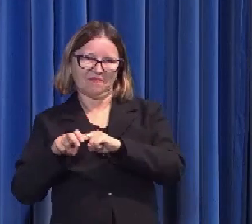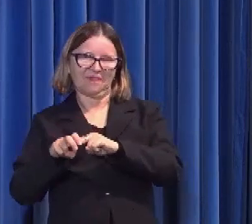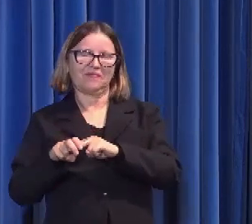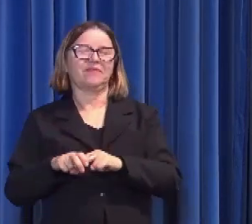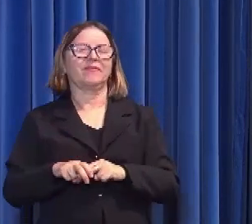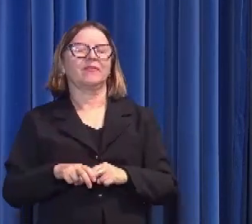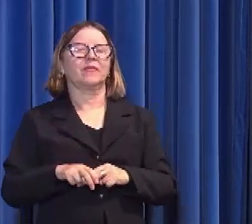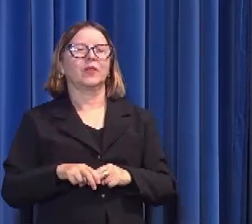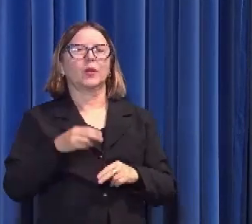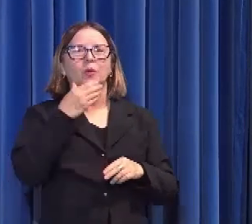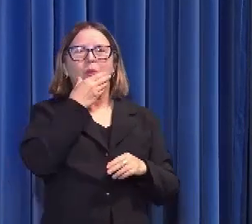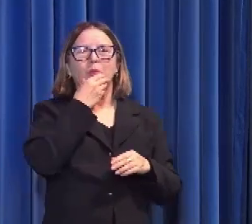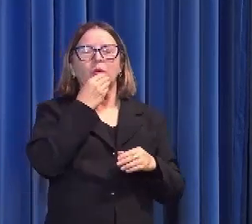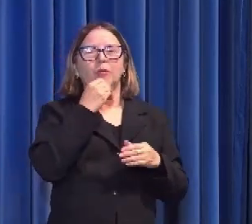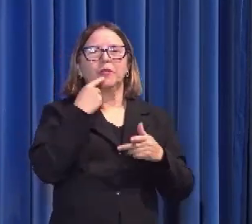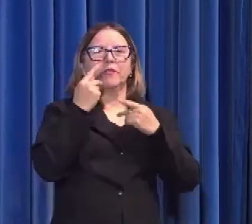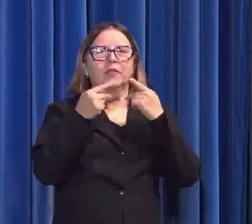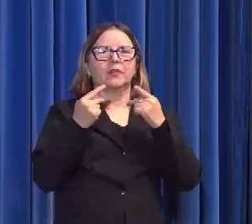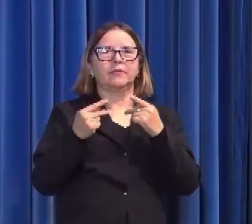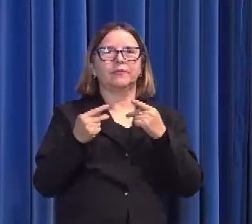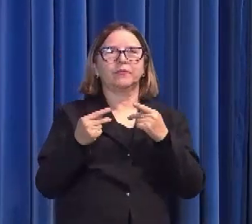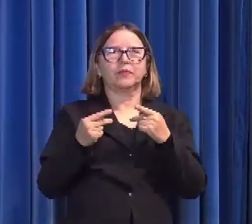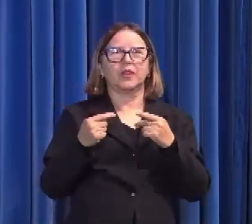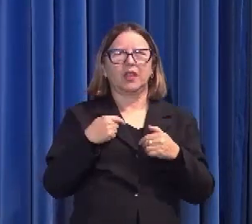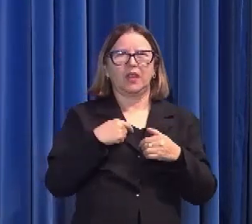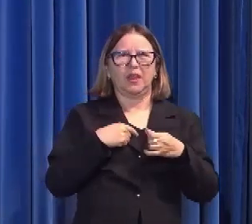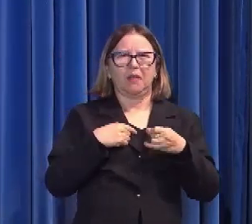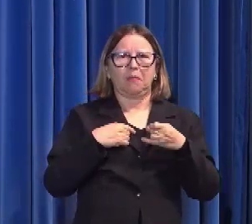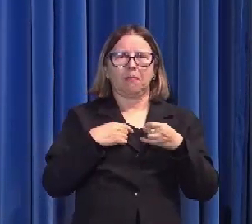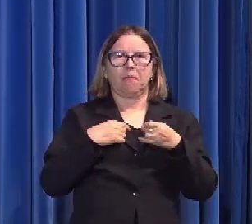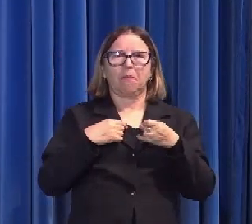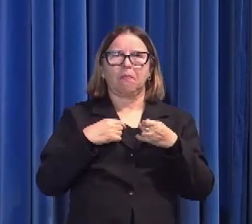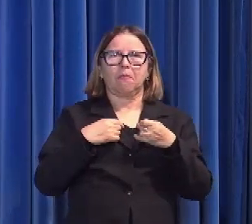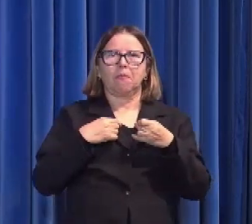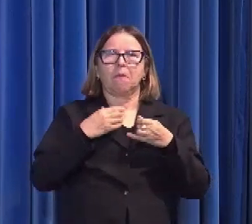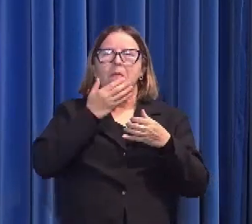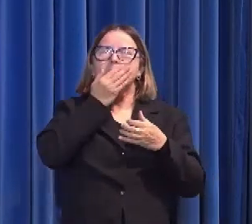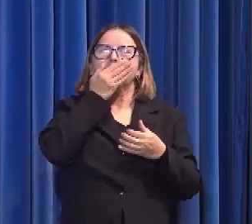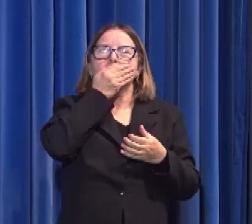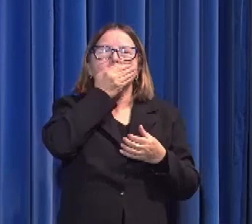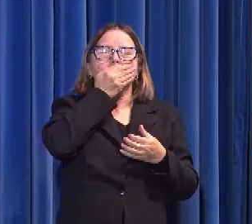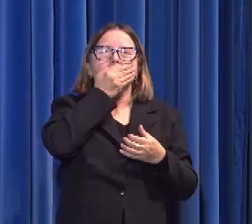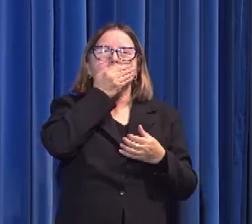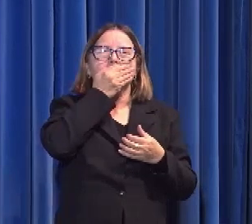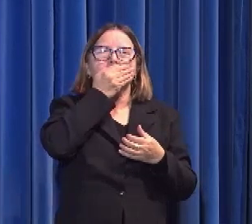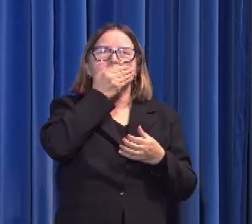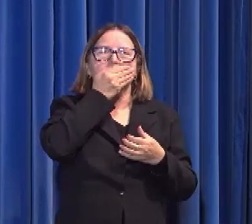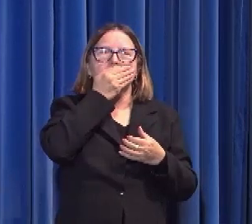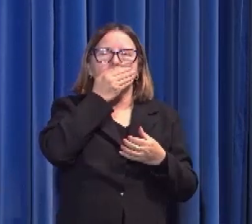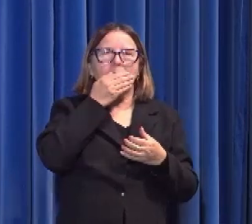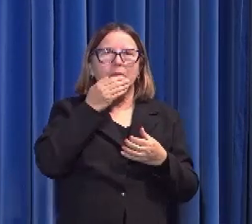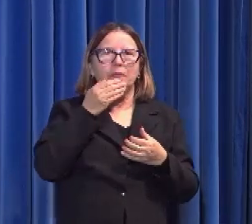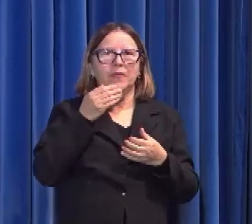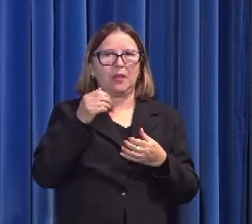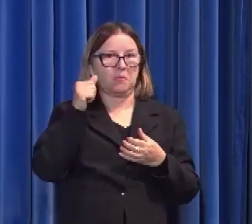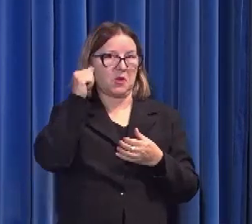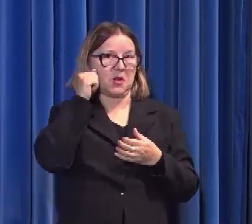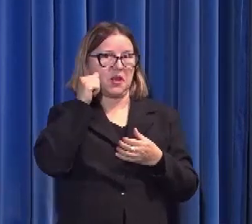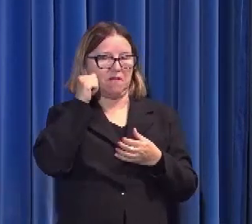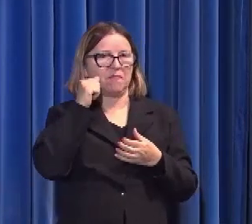ele disse assim eu botei uma mordaça na boca da minha mulher e por dois anos ela ficou quieta aqui dentro de